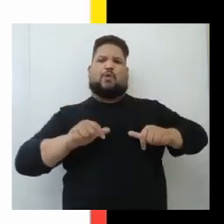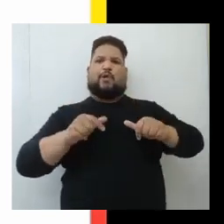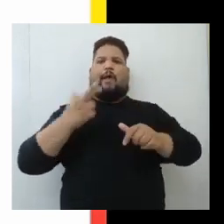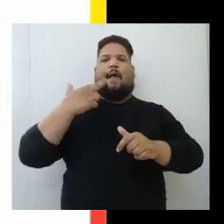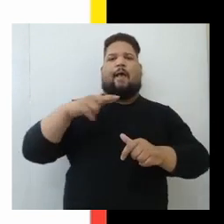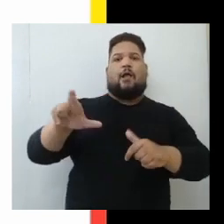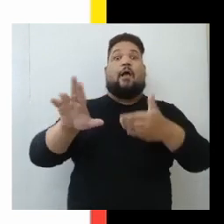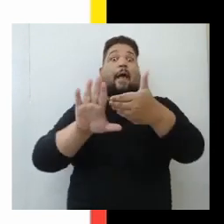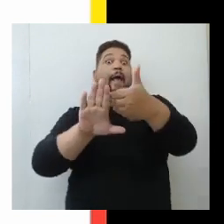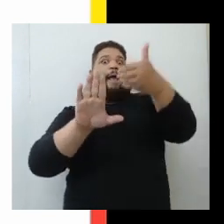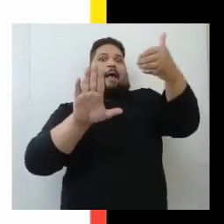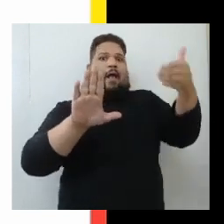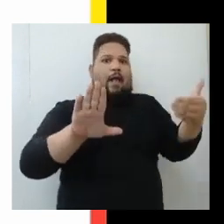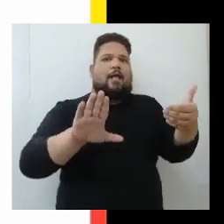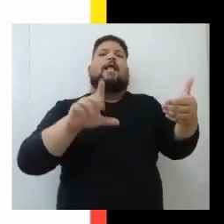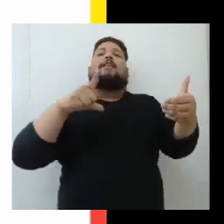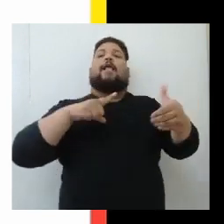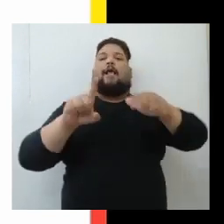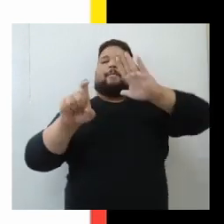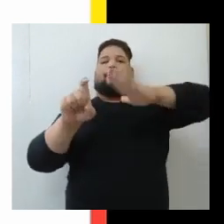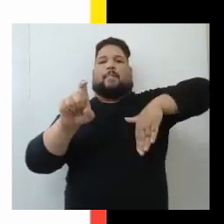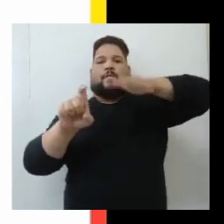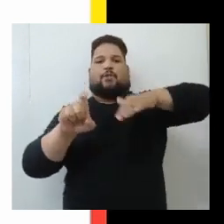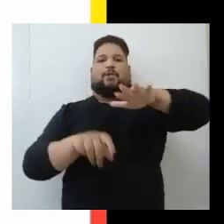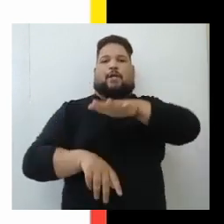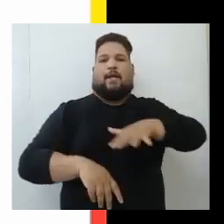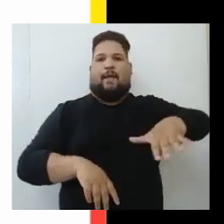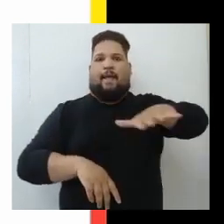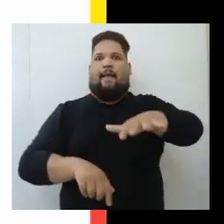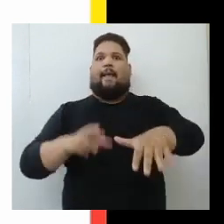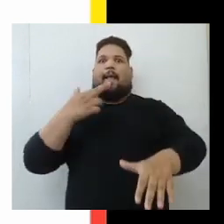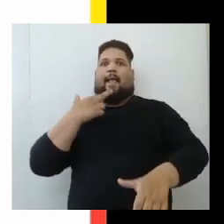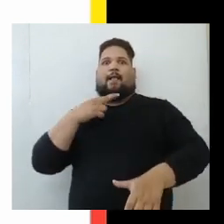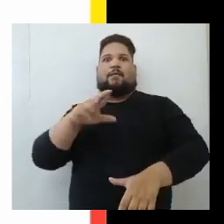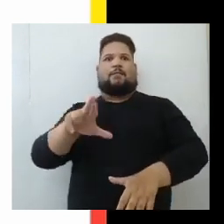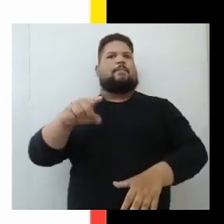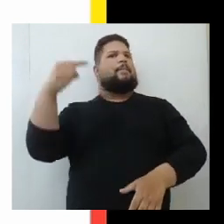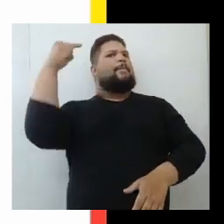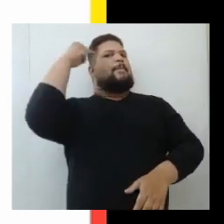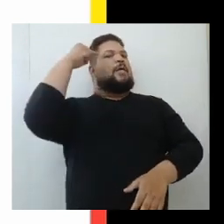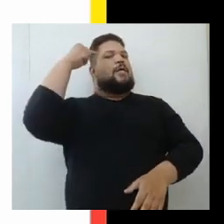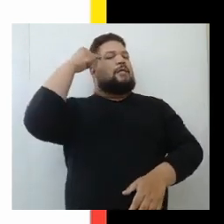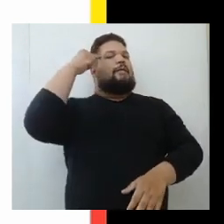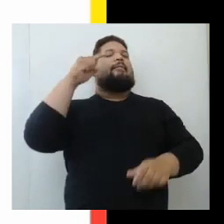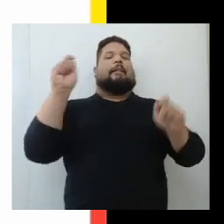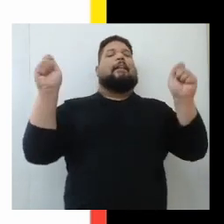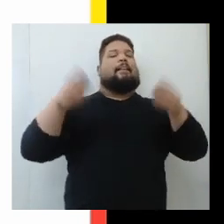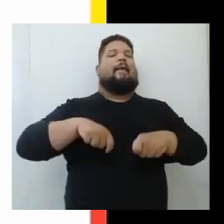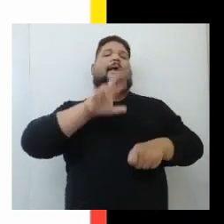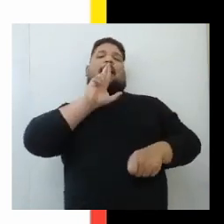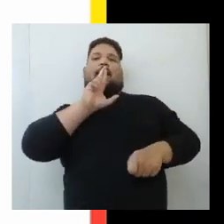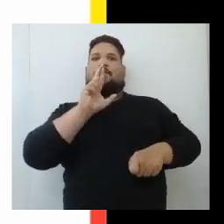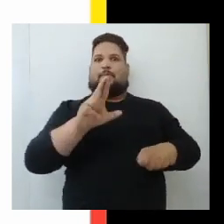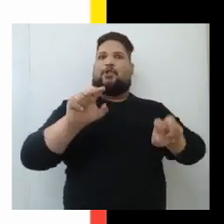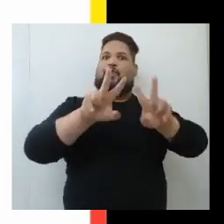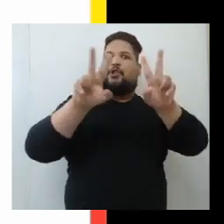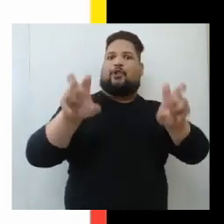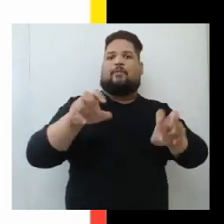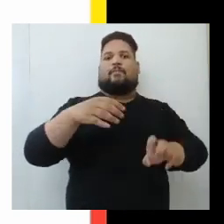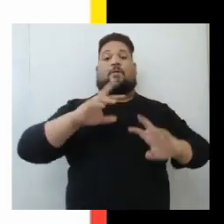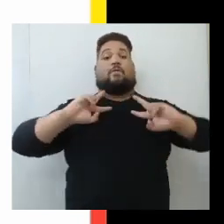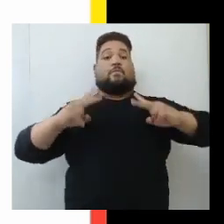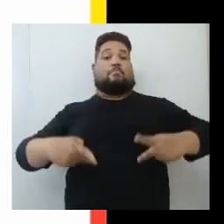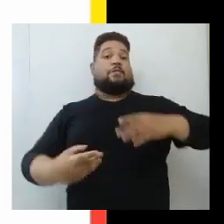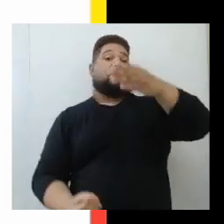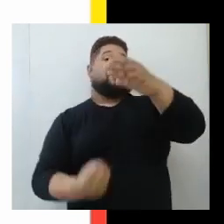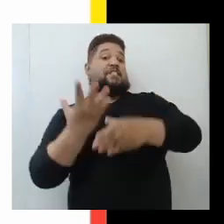muitas manifestações míticas religiosas buscam dar resposta para essa questão do surgimento do